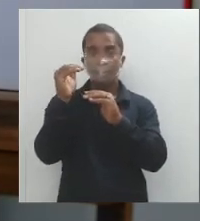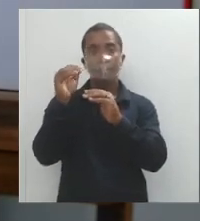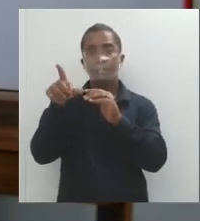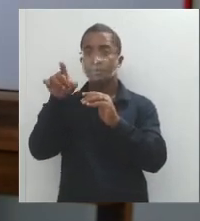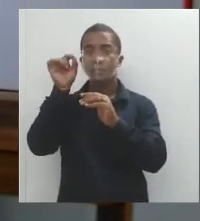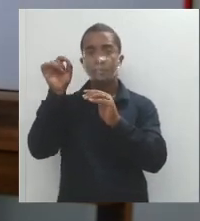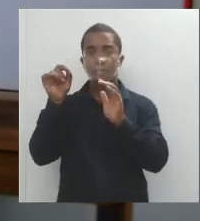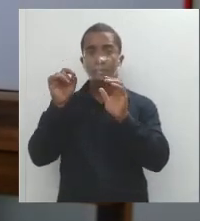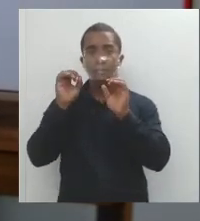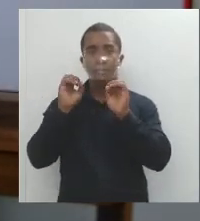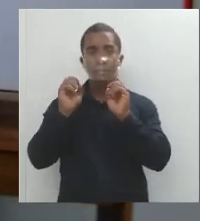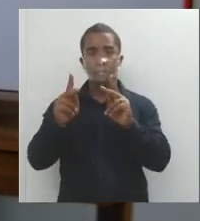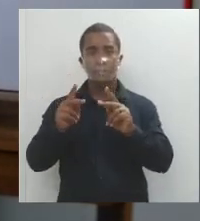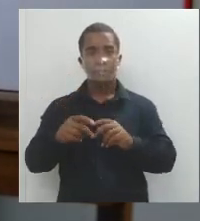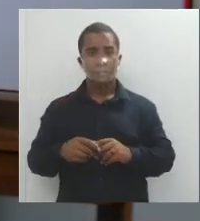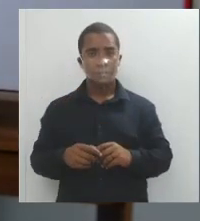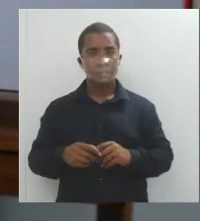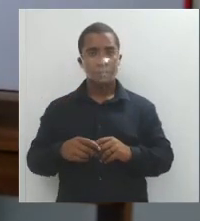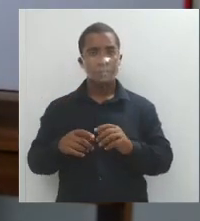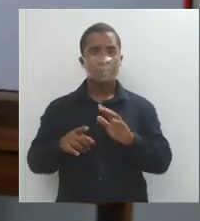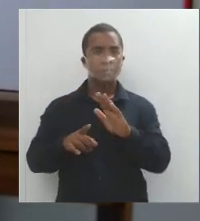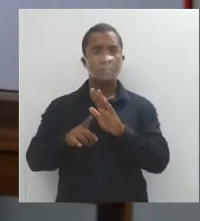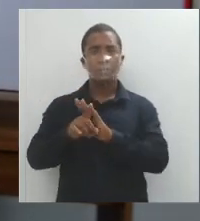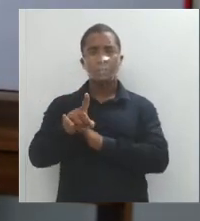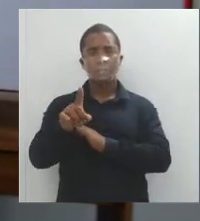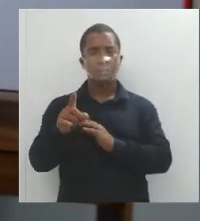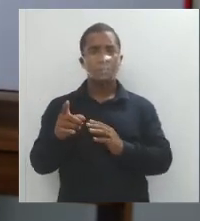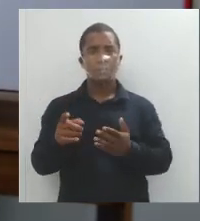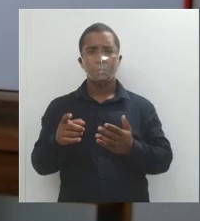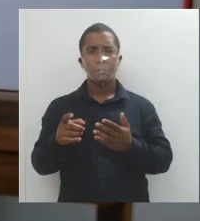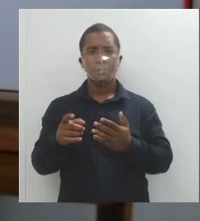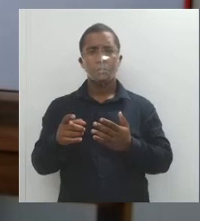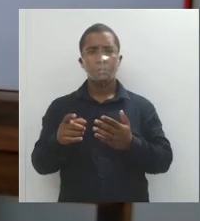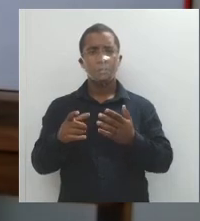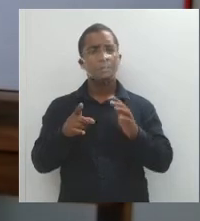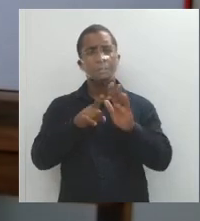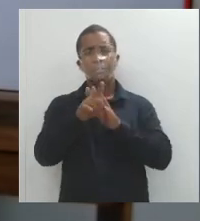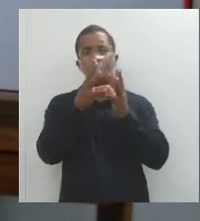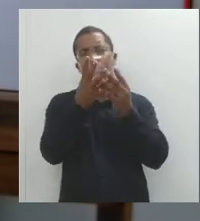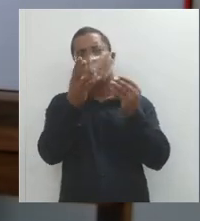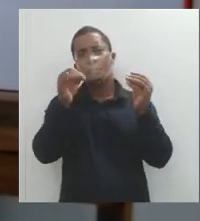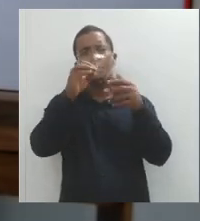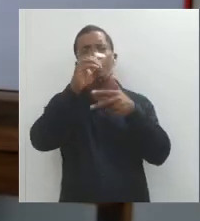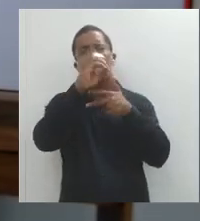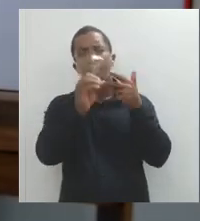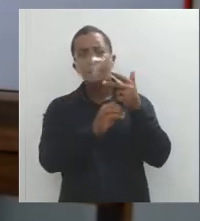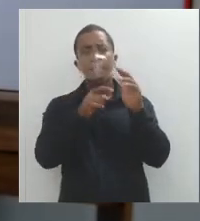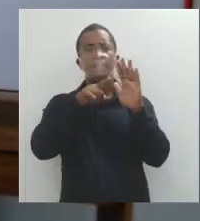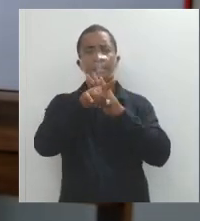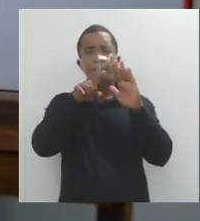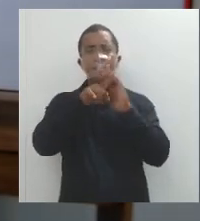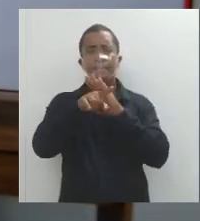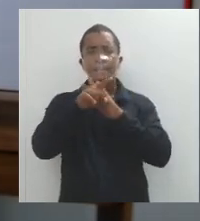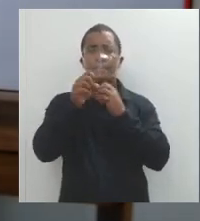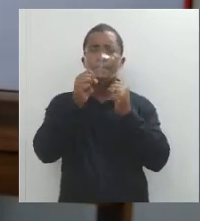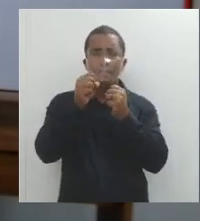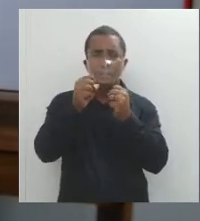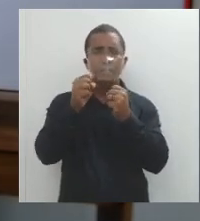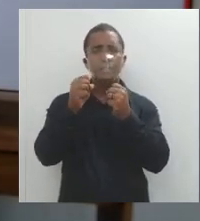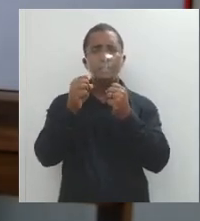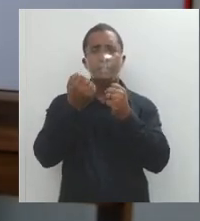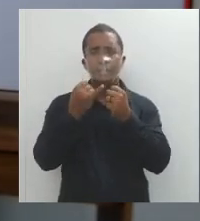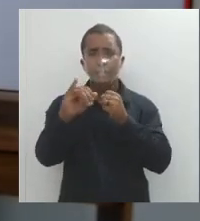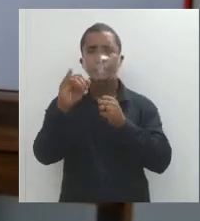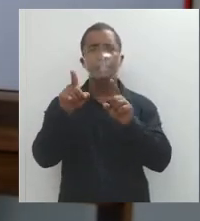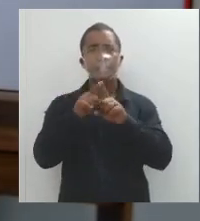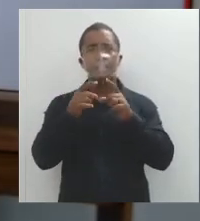alternativa. Questão praticamente, muita questão praticamente no Enem sobre potência elétrica e consumo de energia.